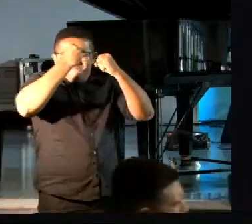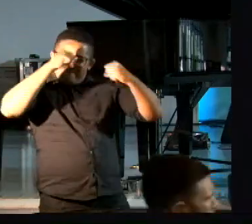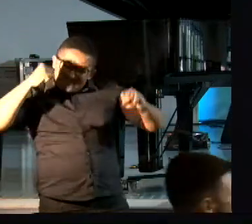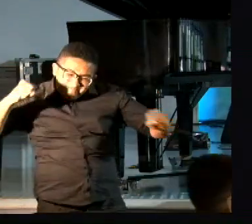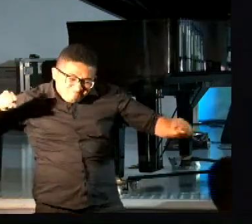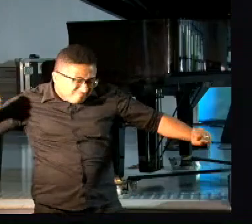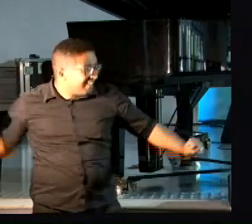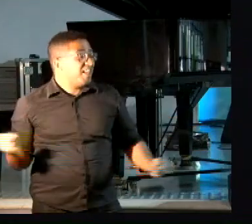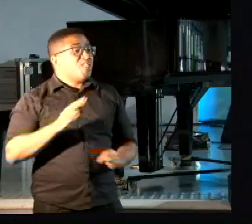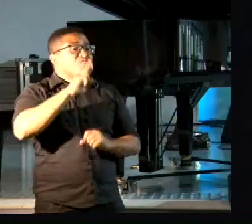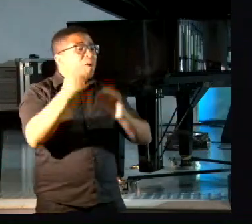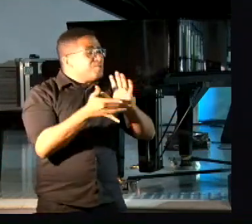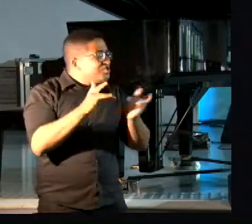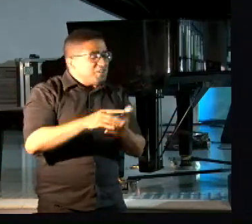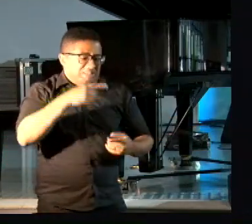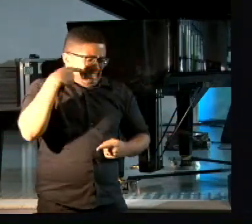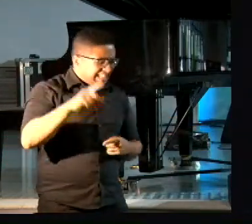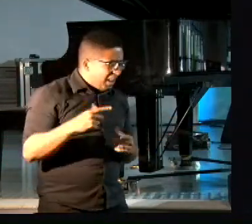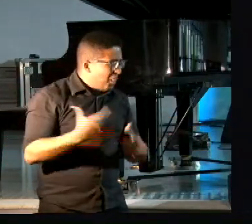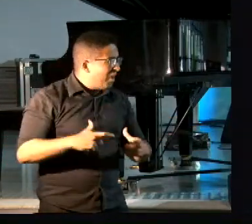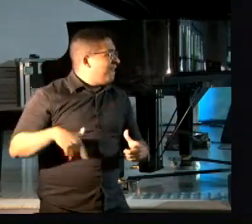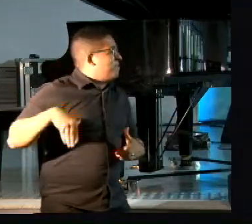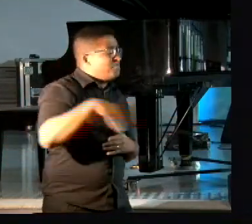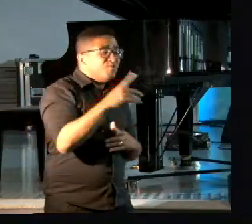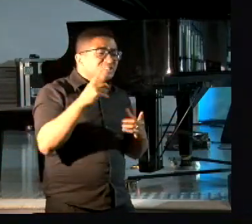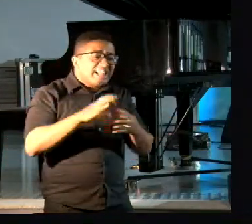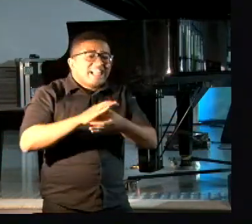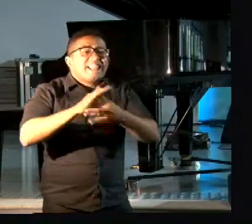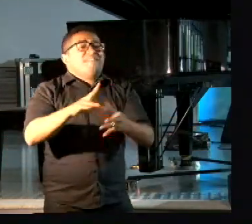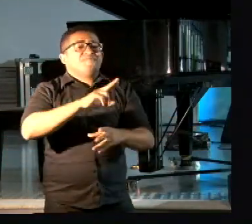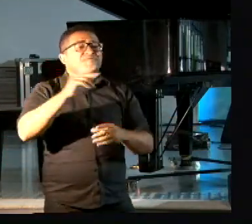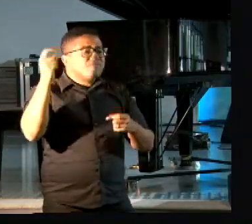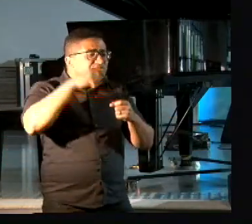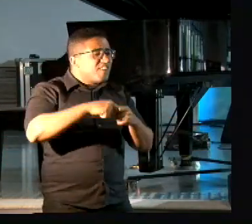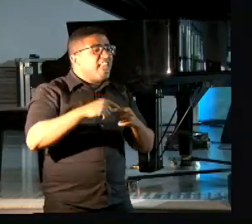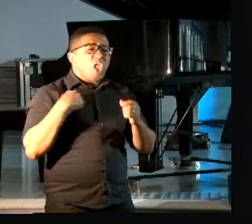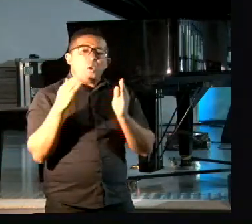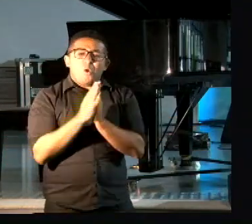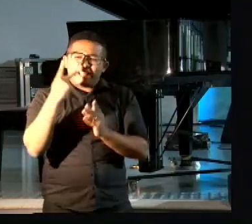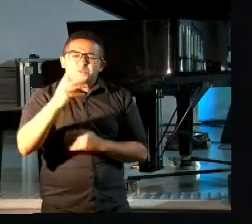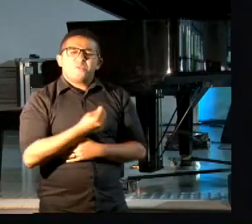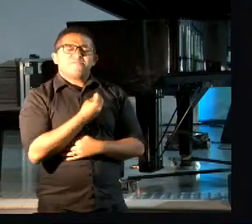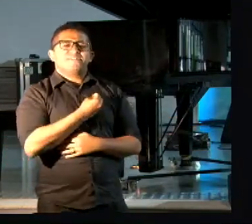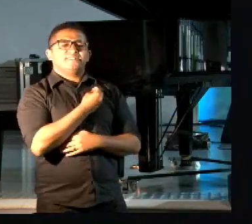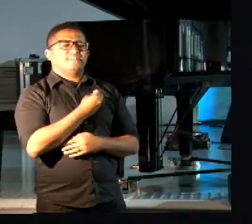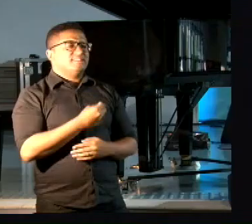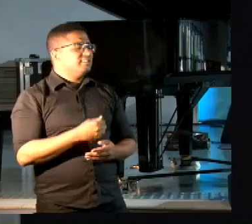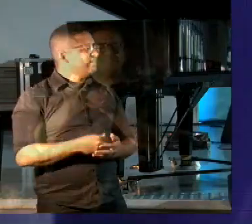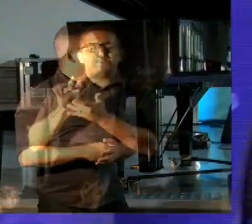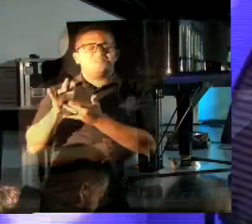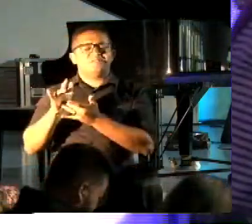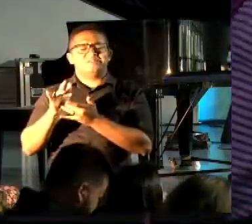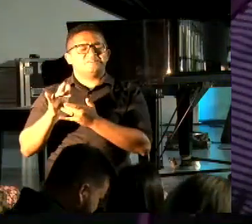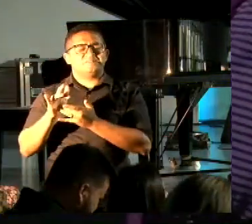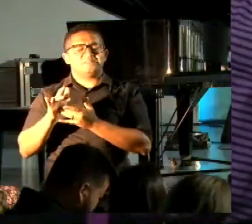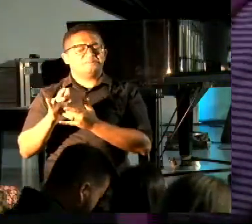Então, em nome de Jesus, sai do teu lugar, você está liberto, vem para cá, que eu vou orar com a tua vida.